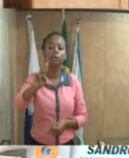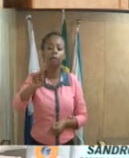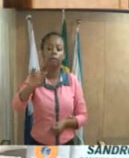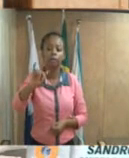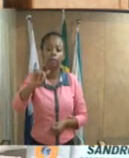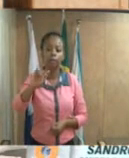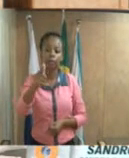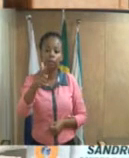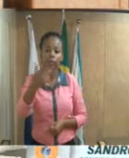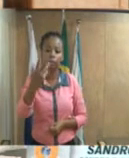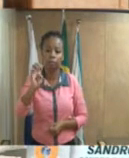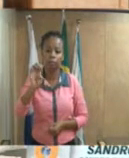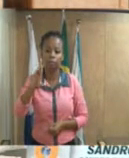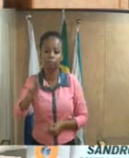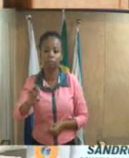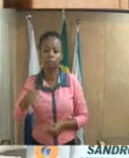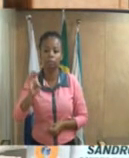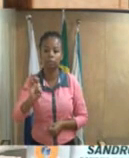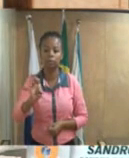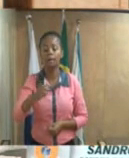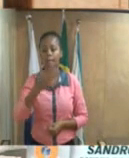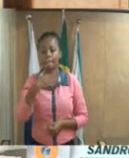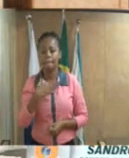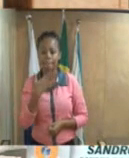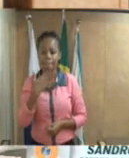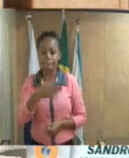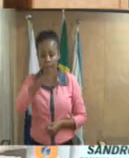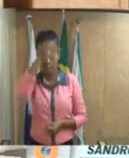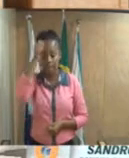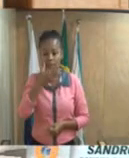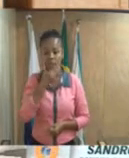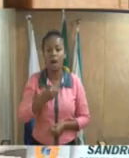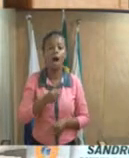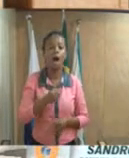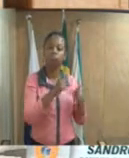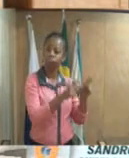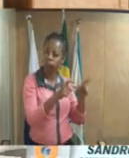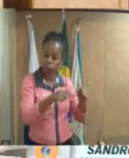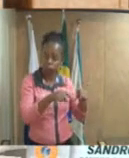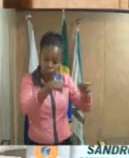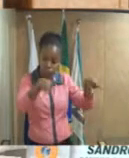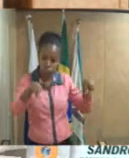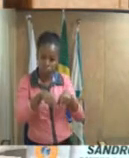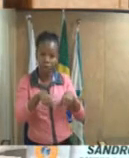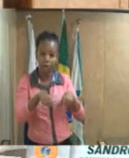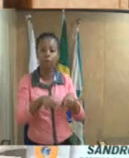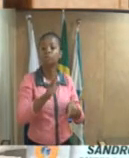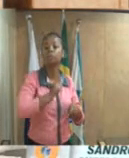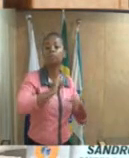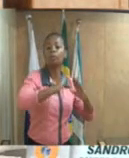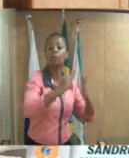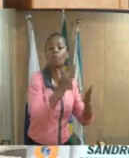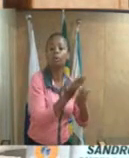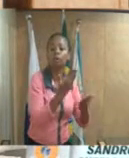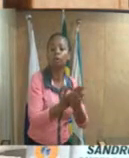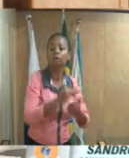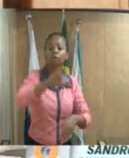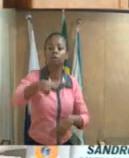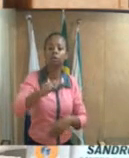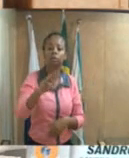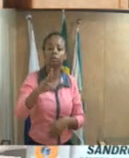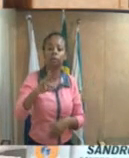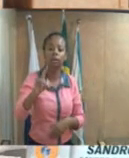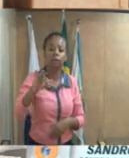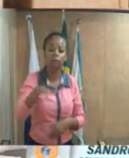senhor prefeito a desapropriação do terreno onde funciona o Colégio Jardim Cristina, situado na